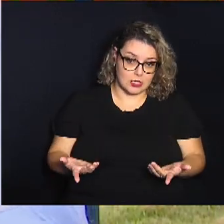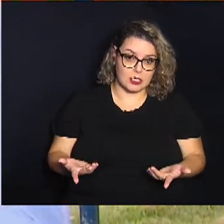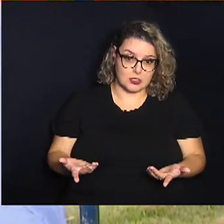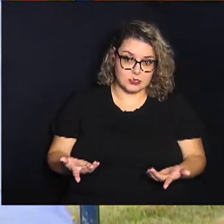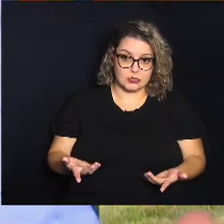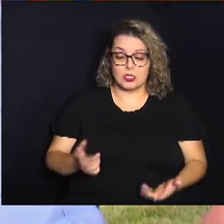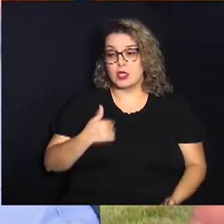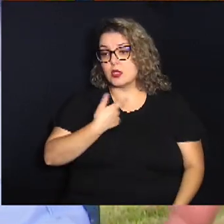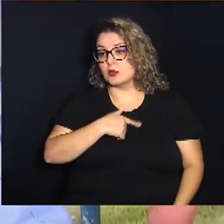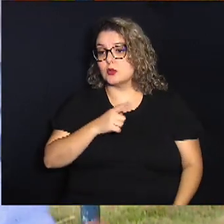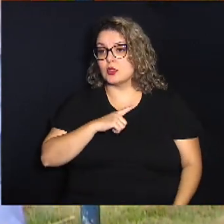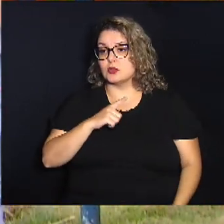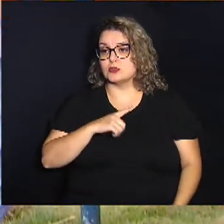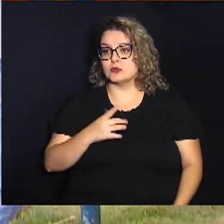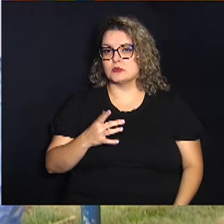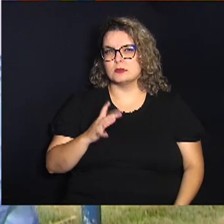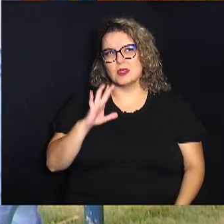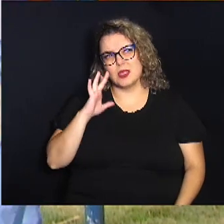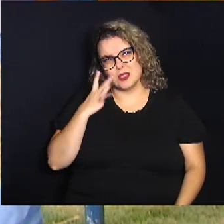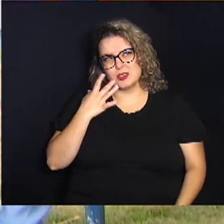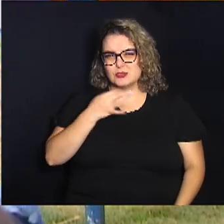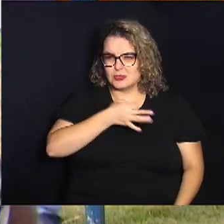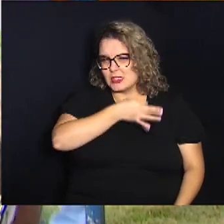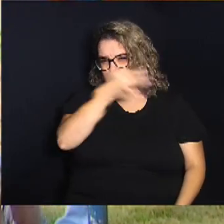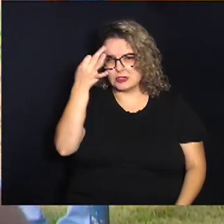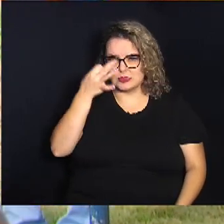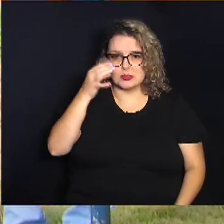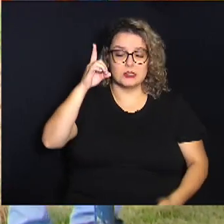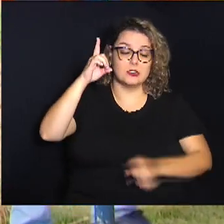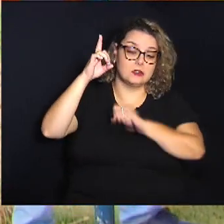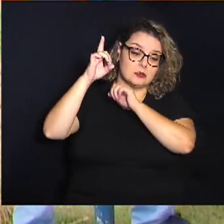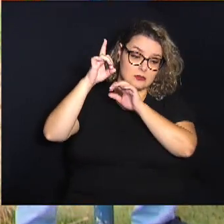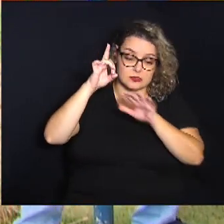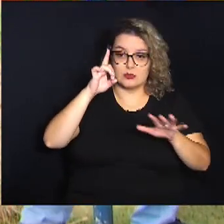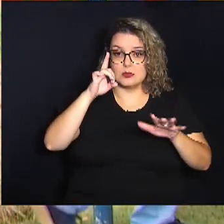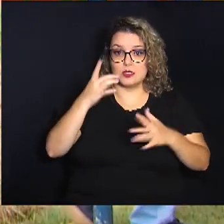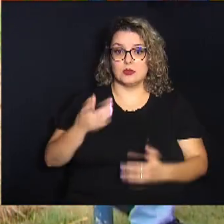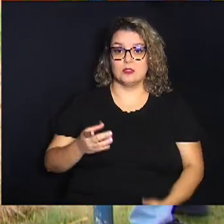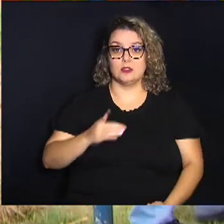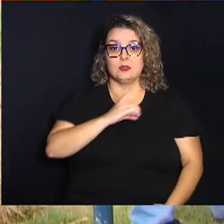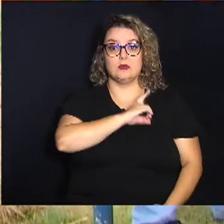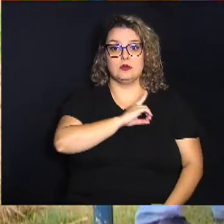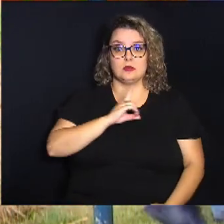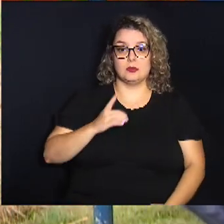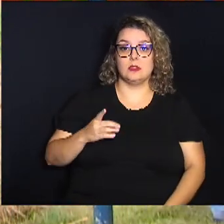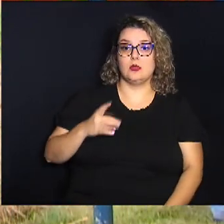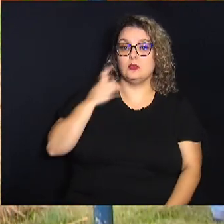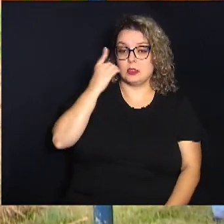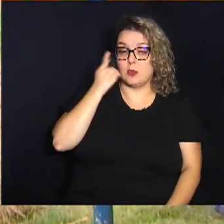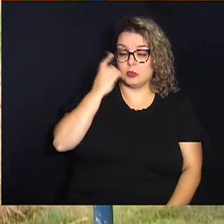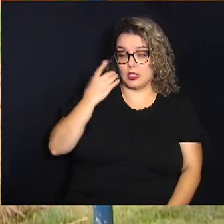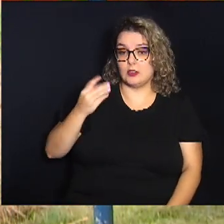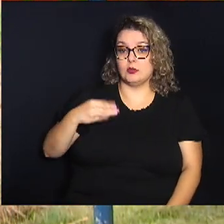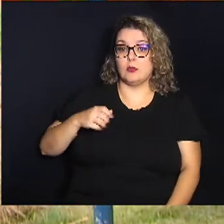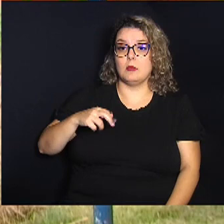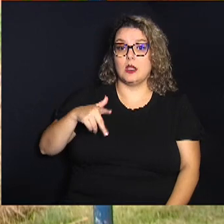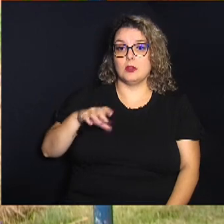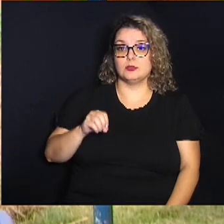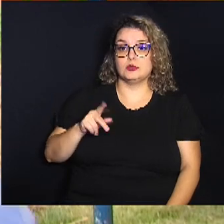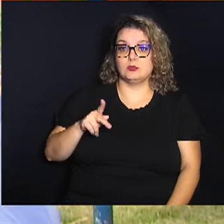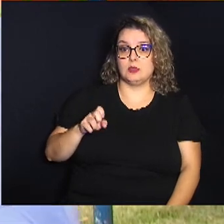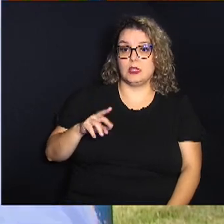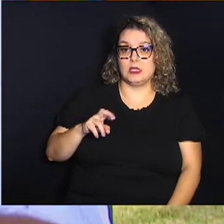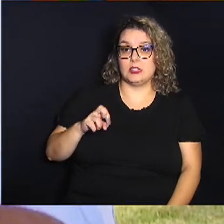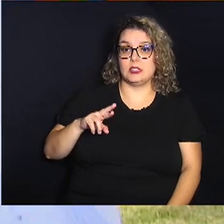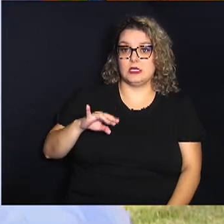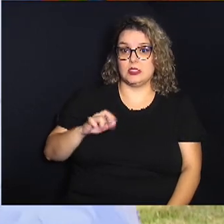E aí nós tivemos, acho que a sorte, vou falar assim, é Deus iluminando do deputado Marcos Pereira mandar uma verba para Campinas e o